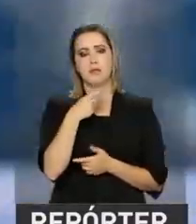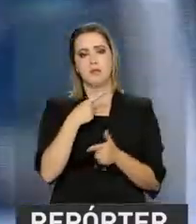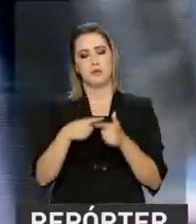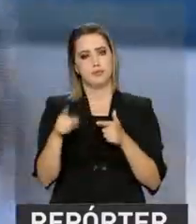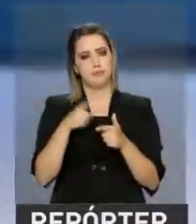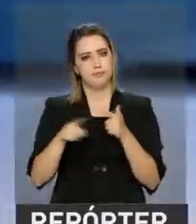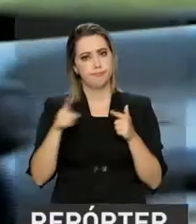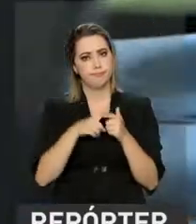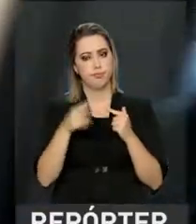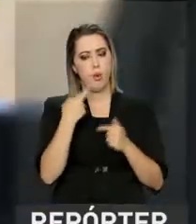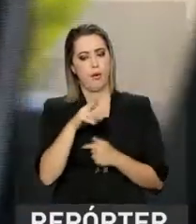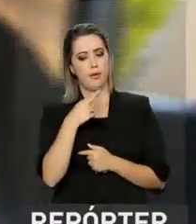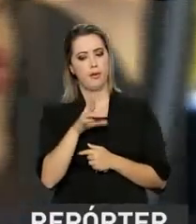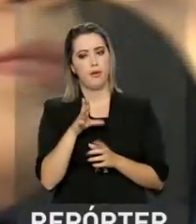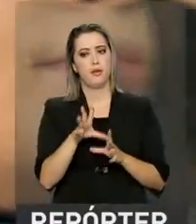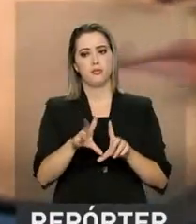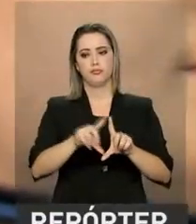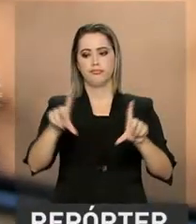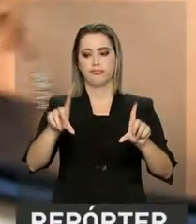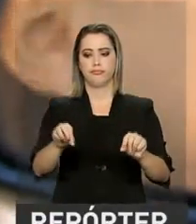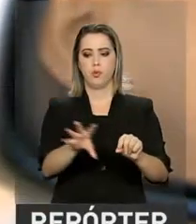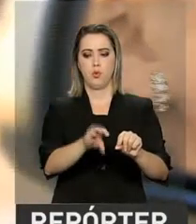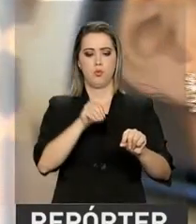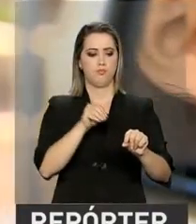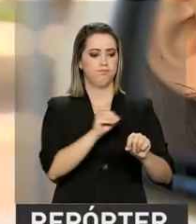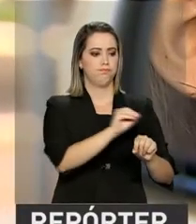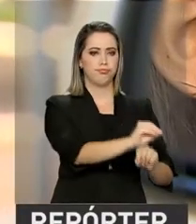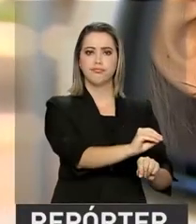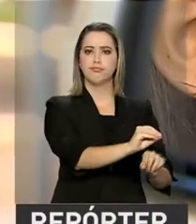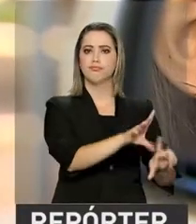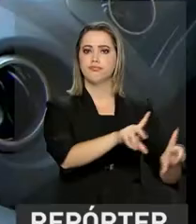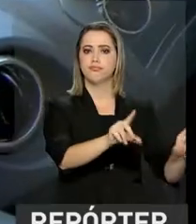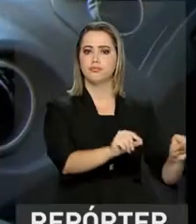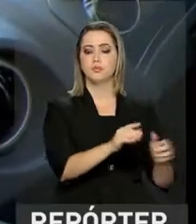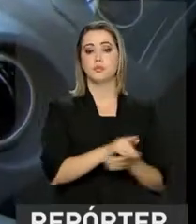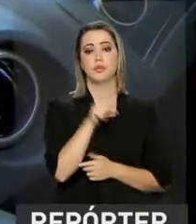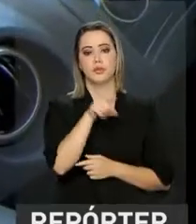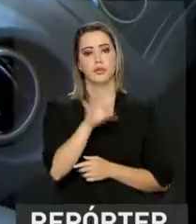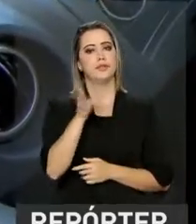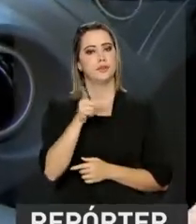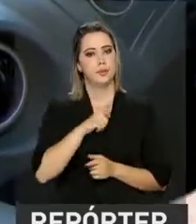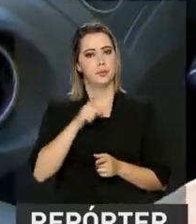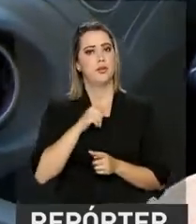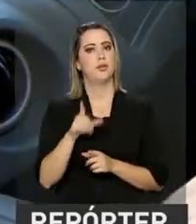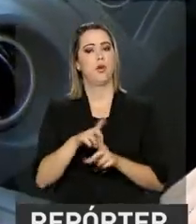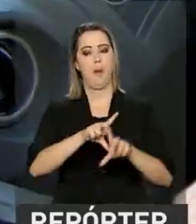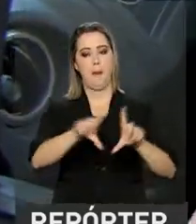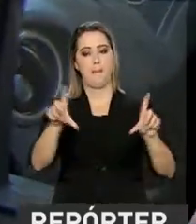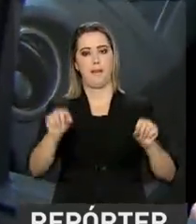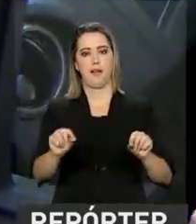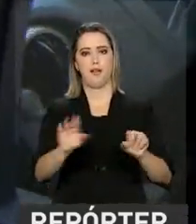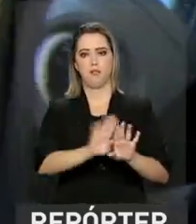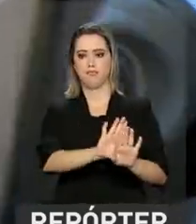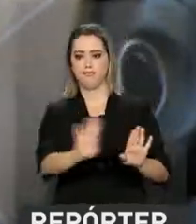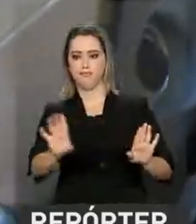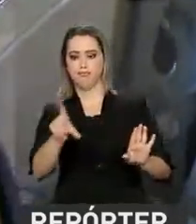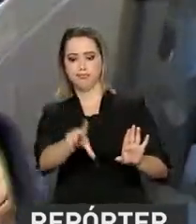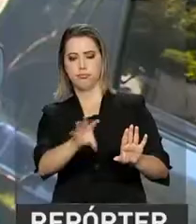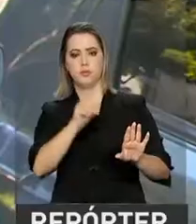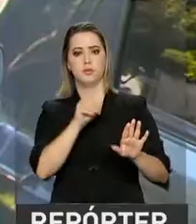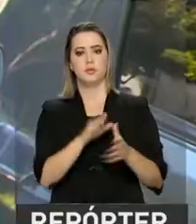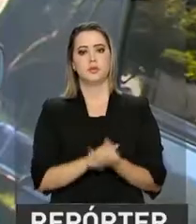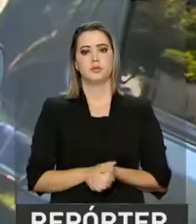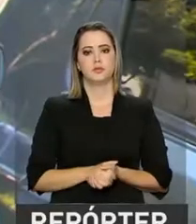placas clonadas a estudante monalisa faz parte da estatística e desde agosto do ano passado com vídeo com esse pesadelo